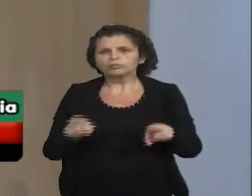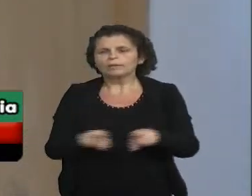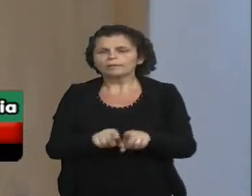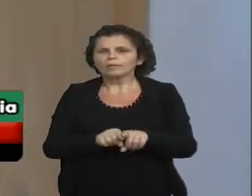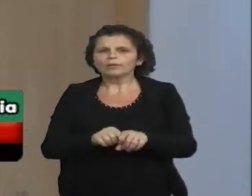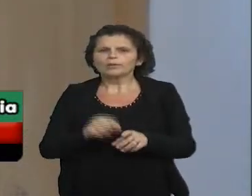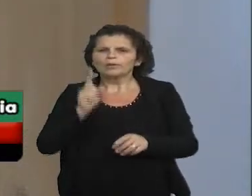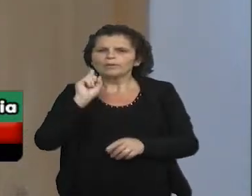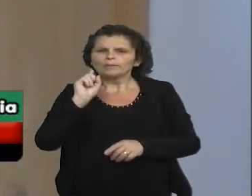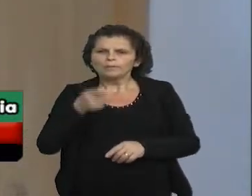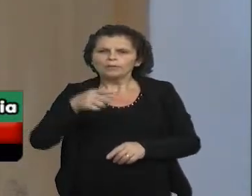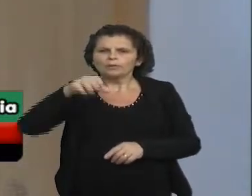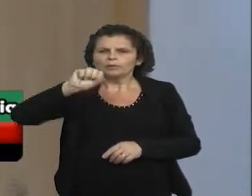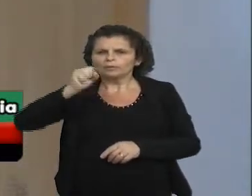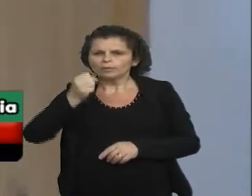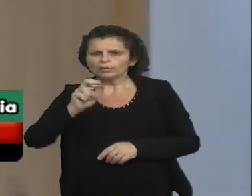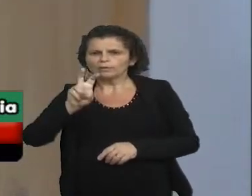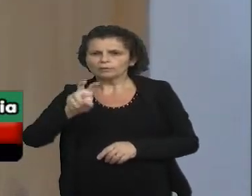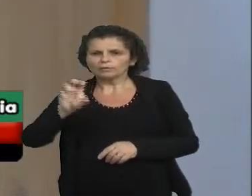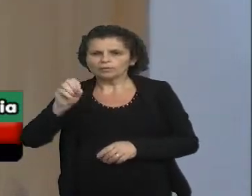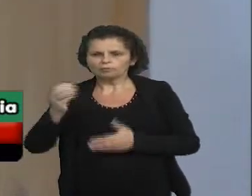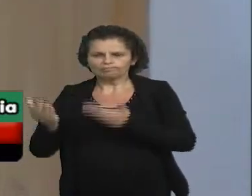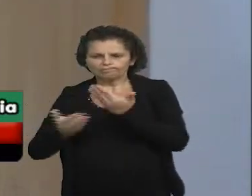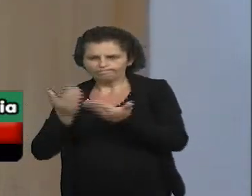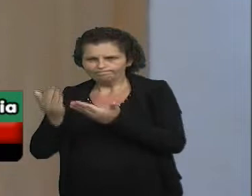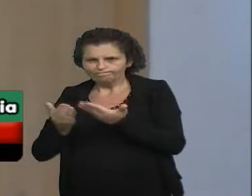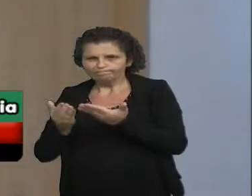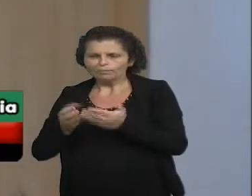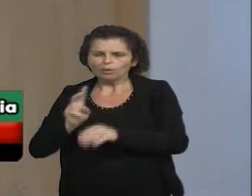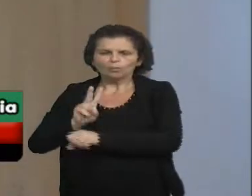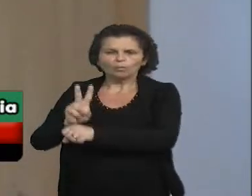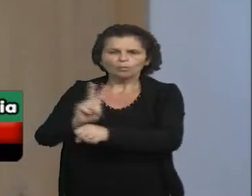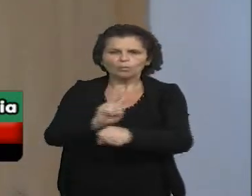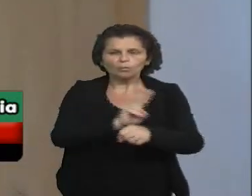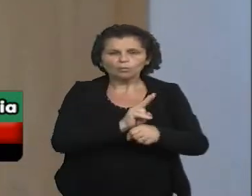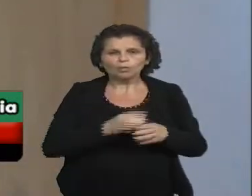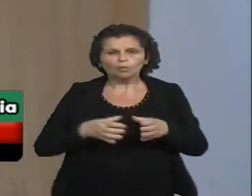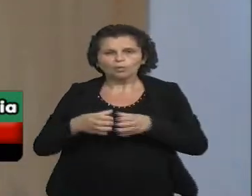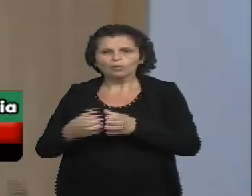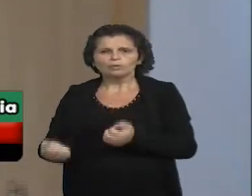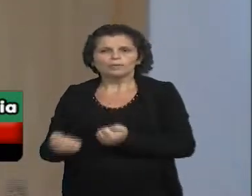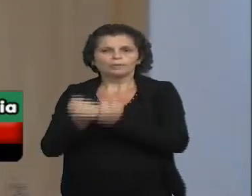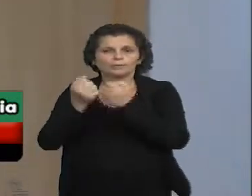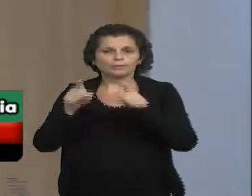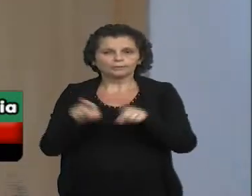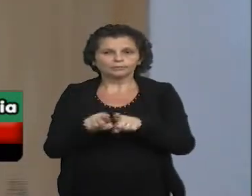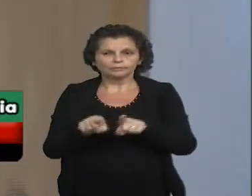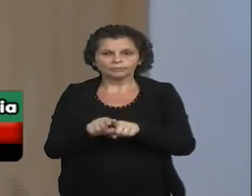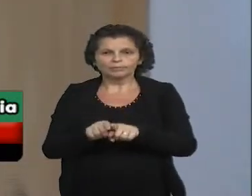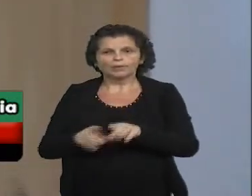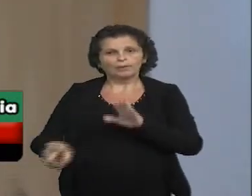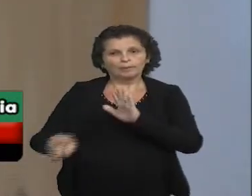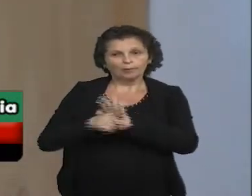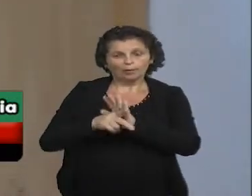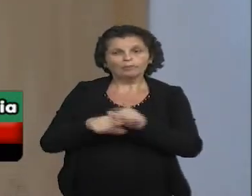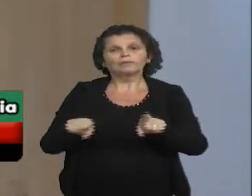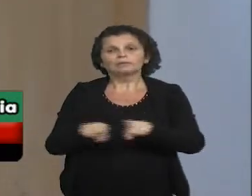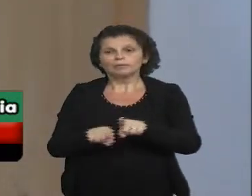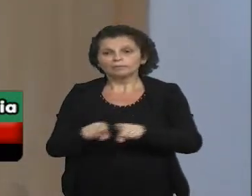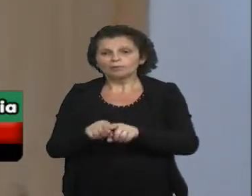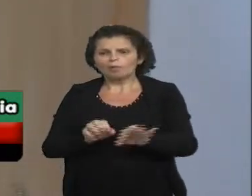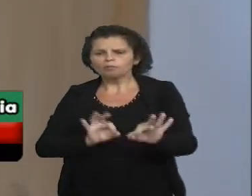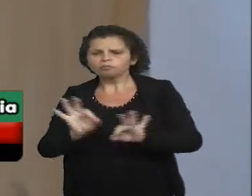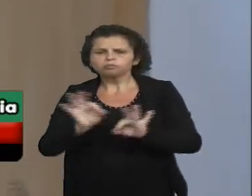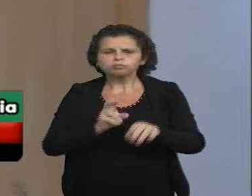equipe de 1.850 servidores, equipes técnica e de apoio da rede própria e coordenando